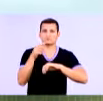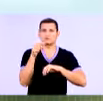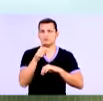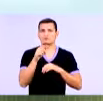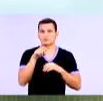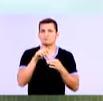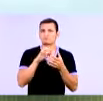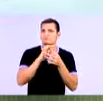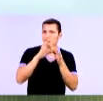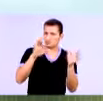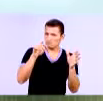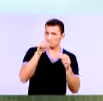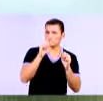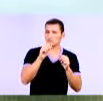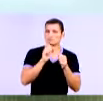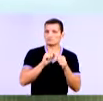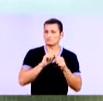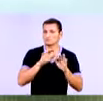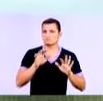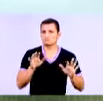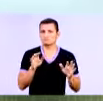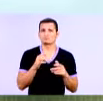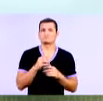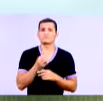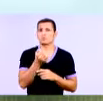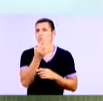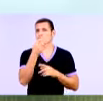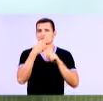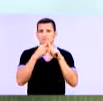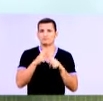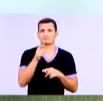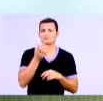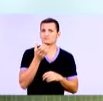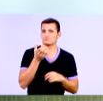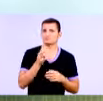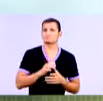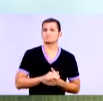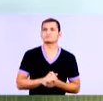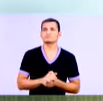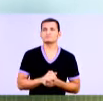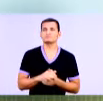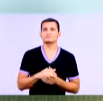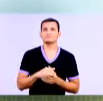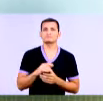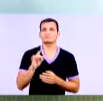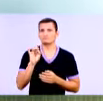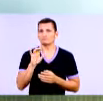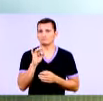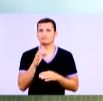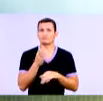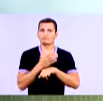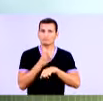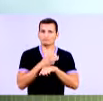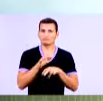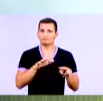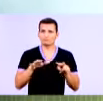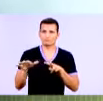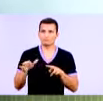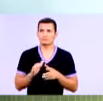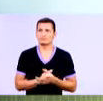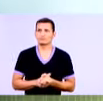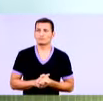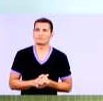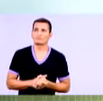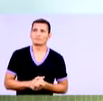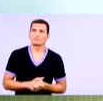software livre, você pode fazer isso livremente quantas vezes você quiser. Ok? Então é isso sobre a atividade dessa semana. Mais